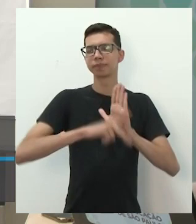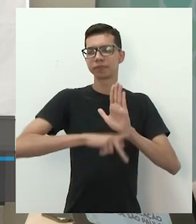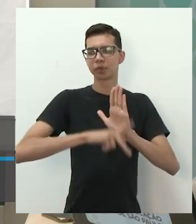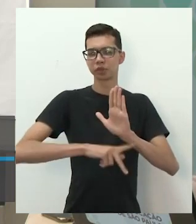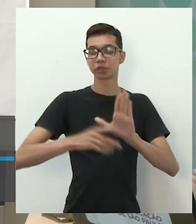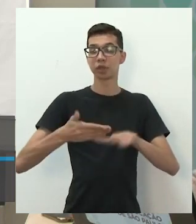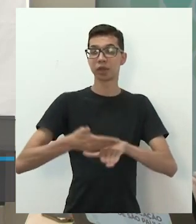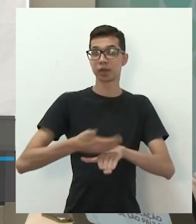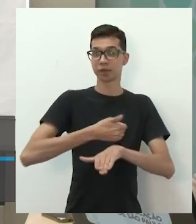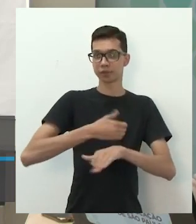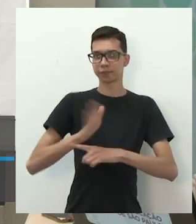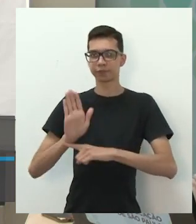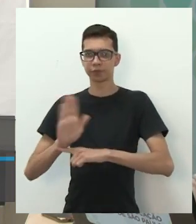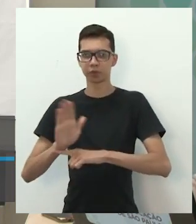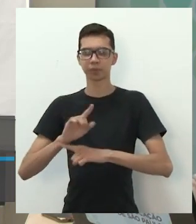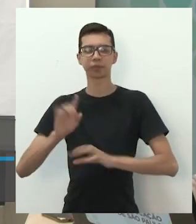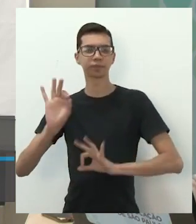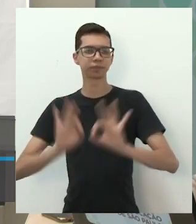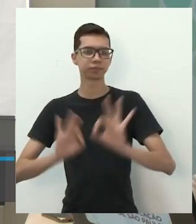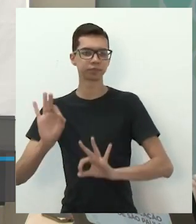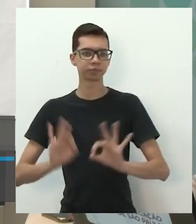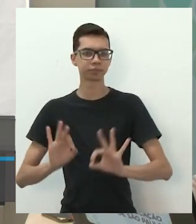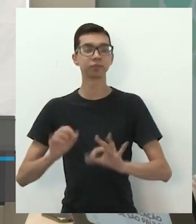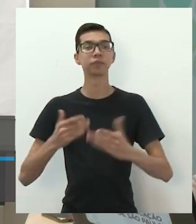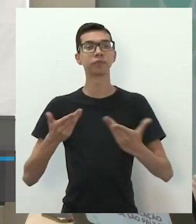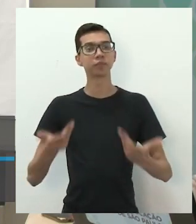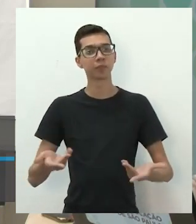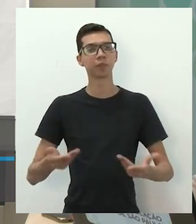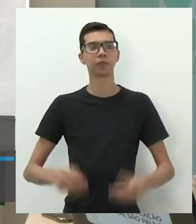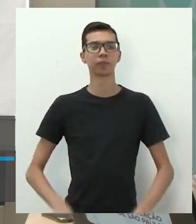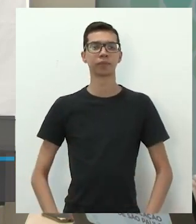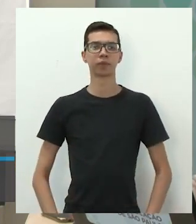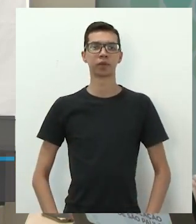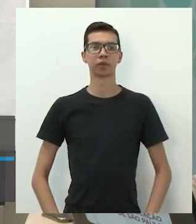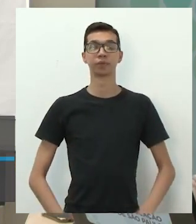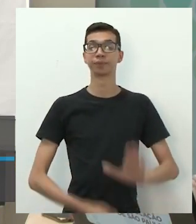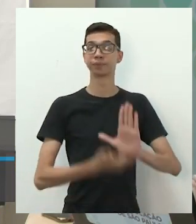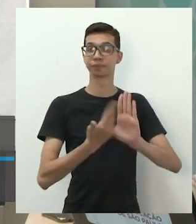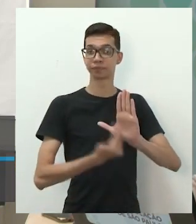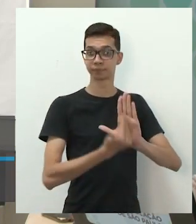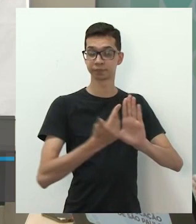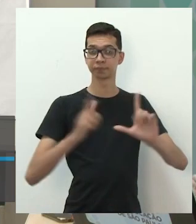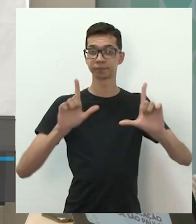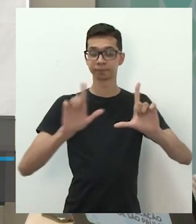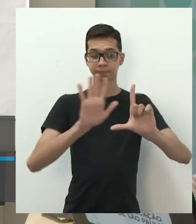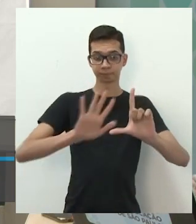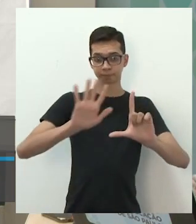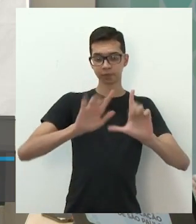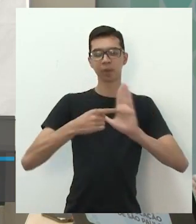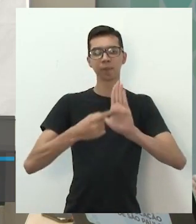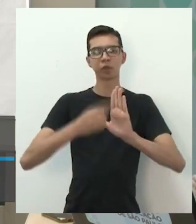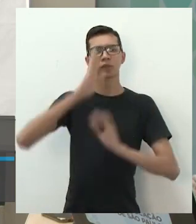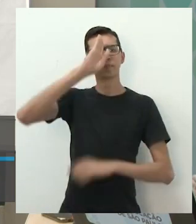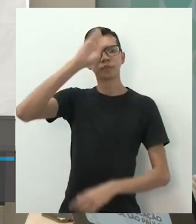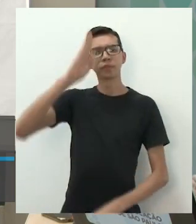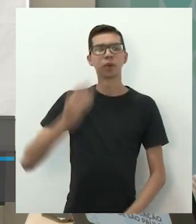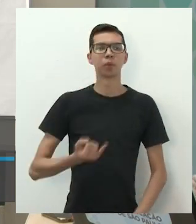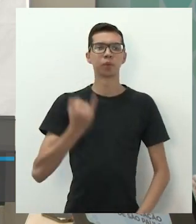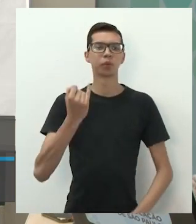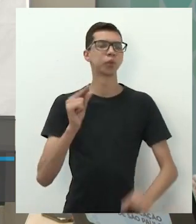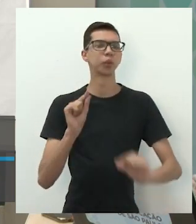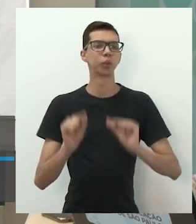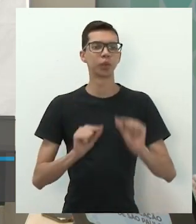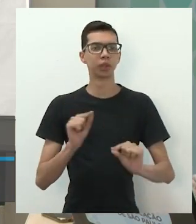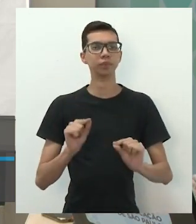ali, tá bom? Então, a função é justamente mostrar aquilo que é mais importante e também a gente poder verificar